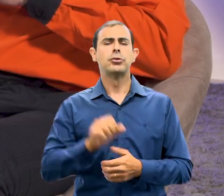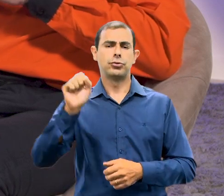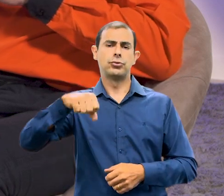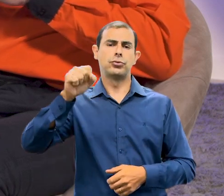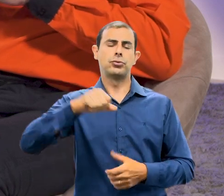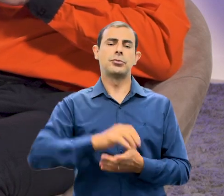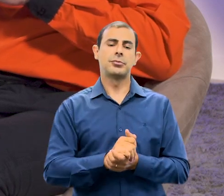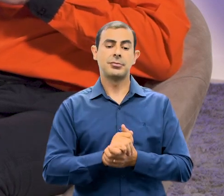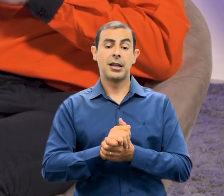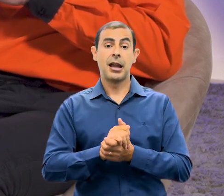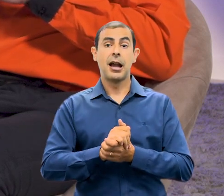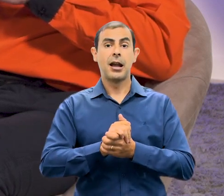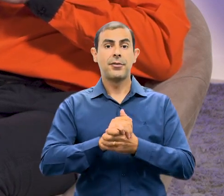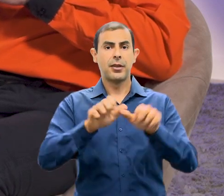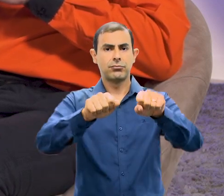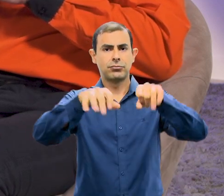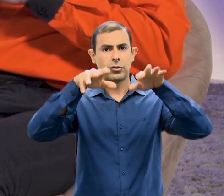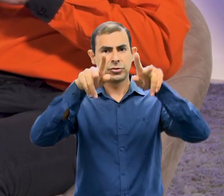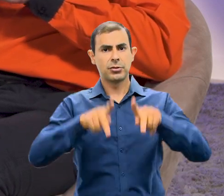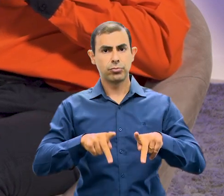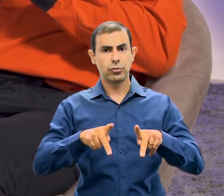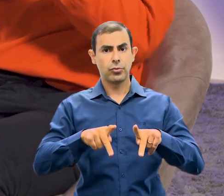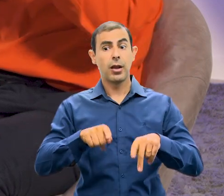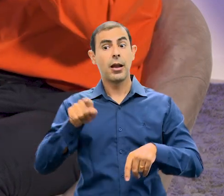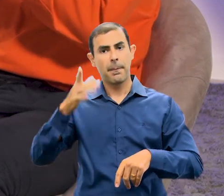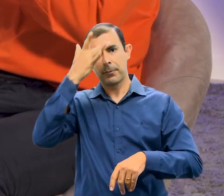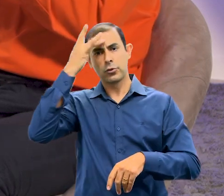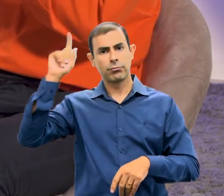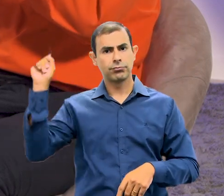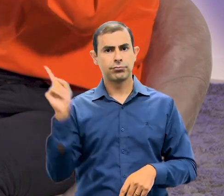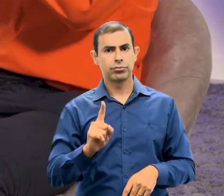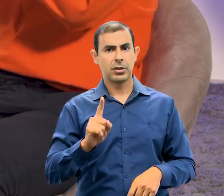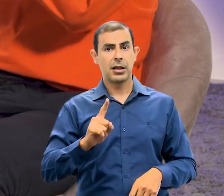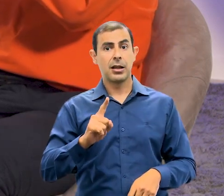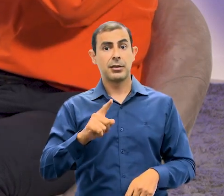pública, o superintendente da Polícia Federal disse que aquele